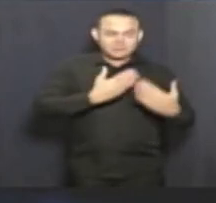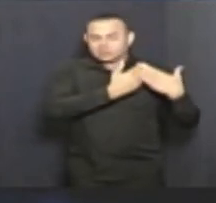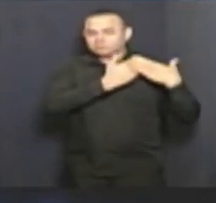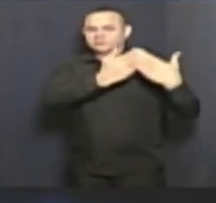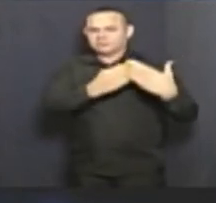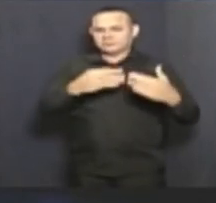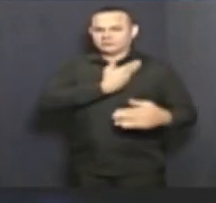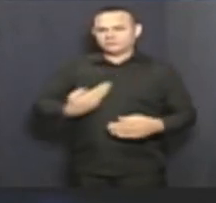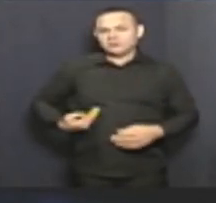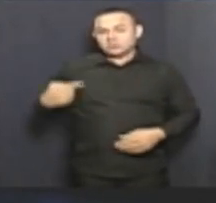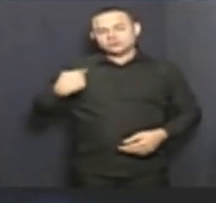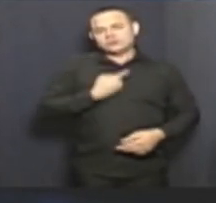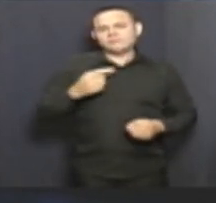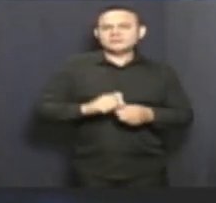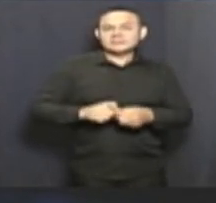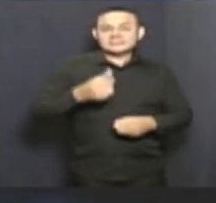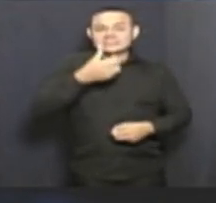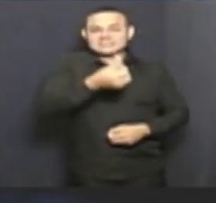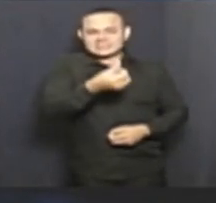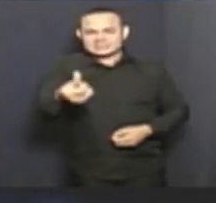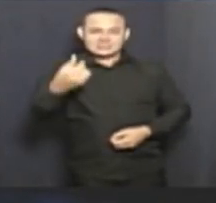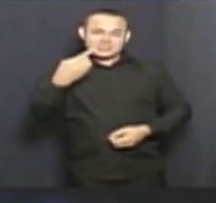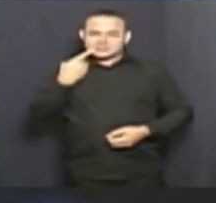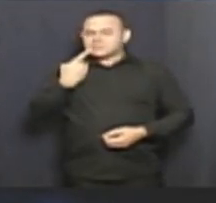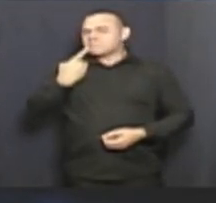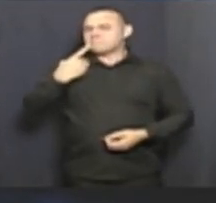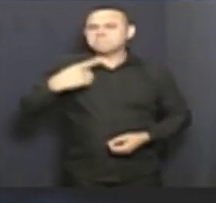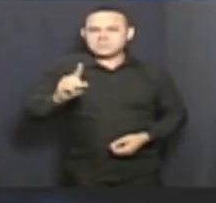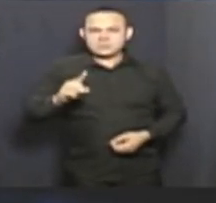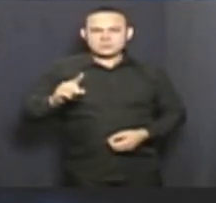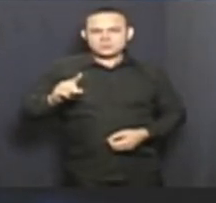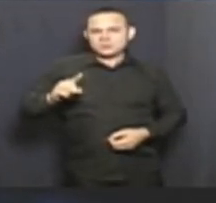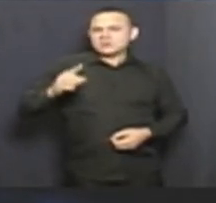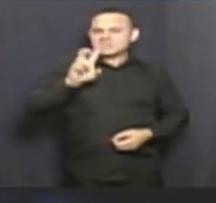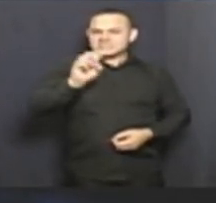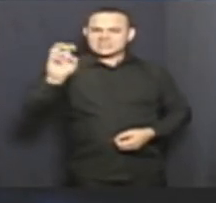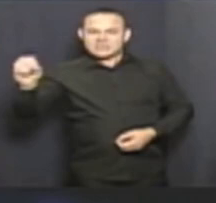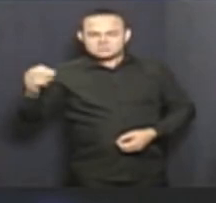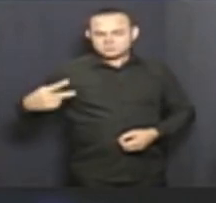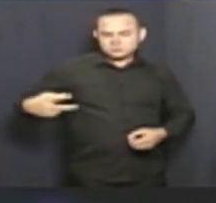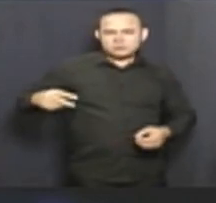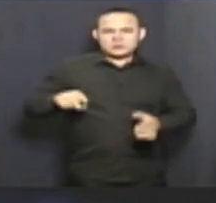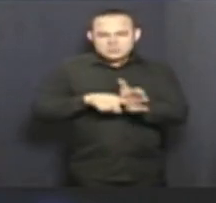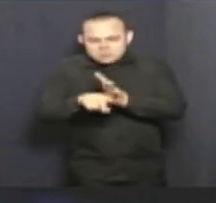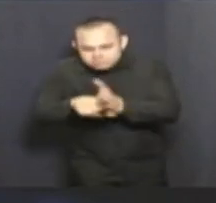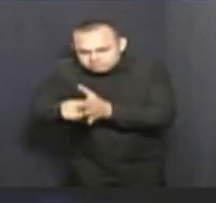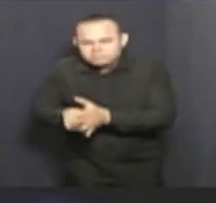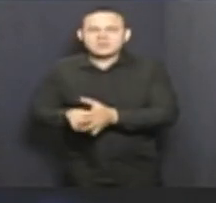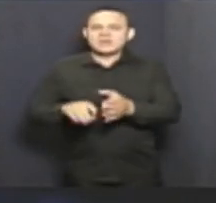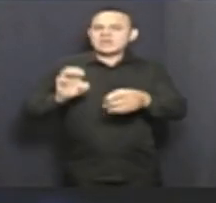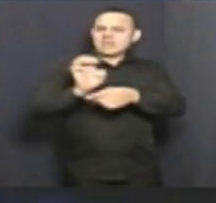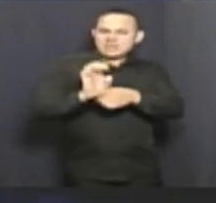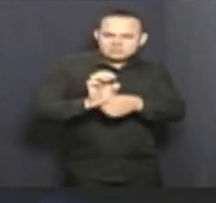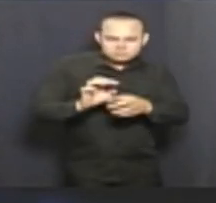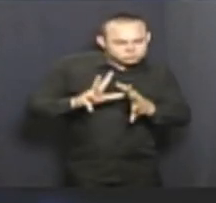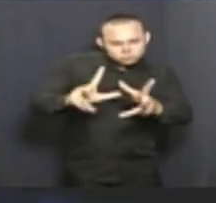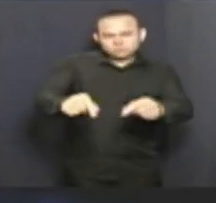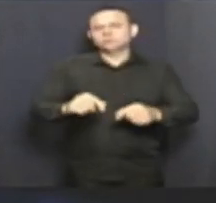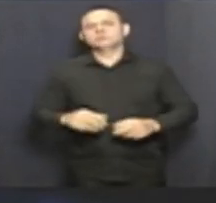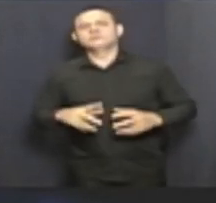nós fizemos 66.500 mil procedimentos 14 mil exames que foram nas